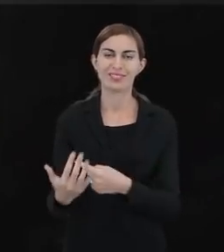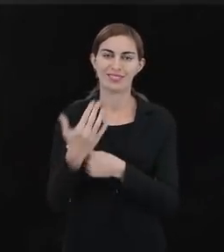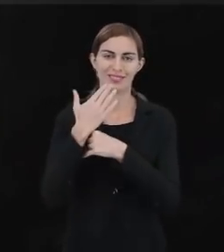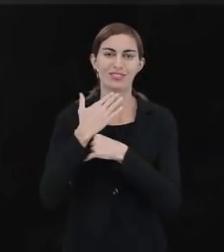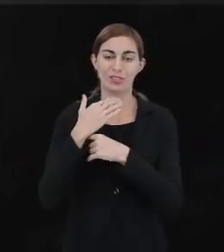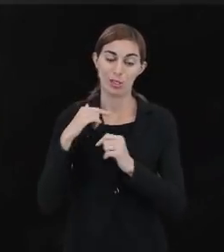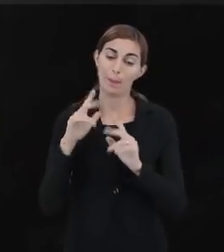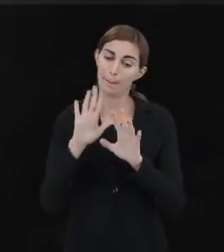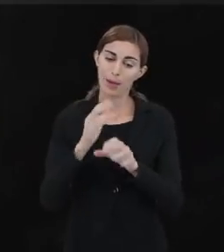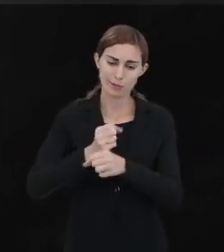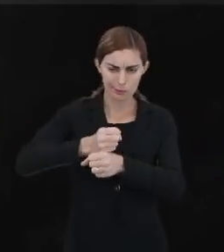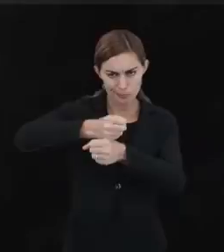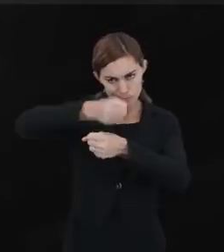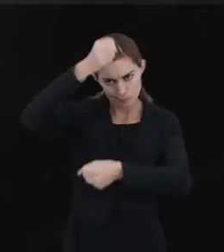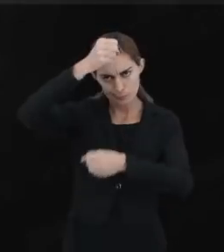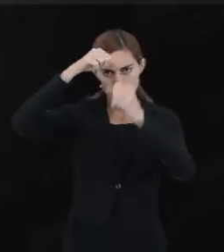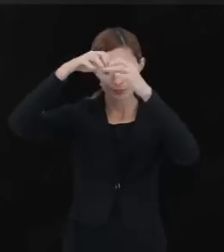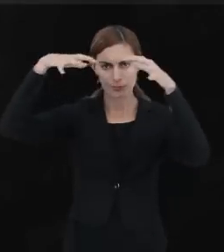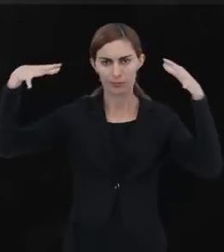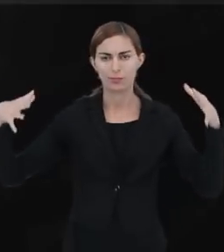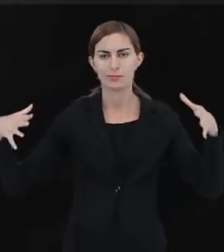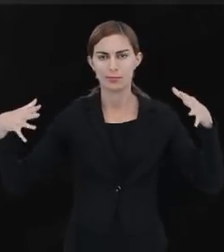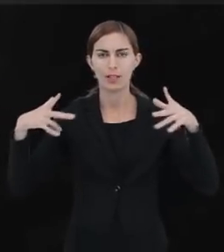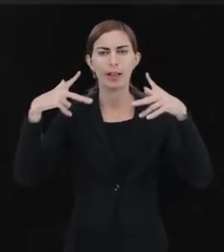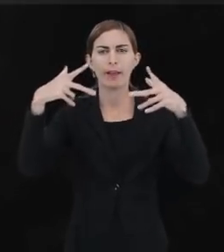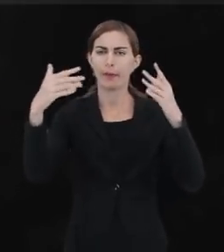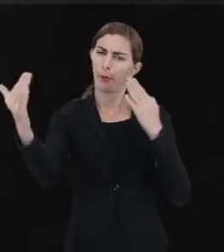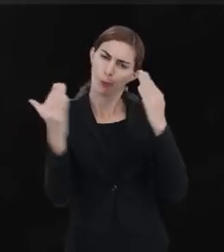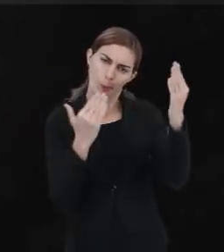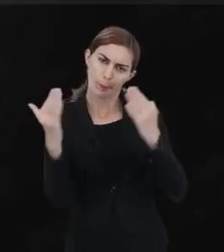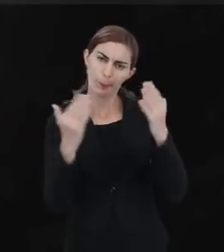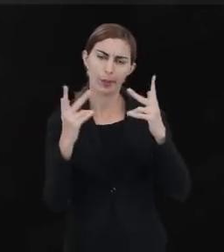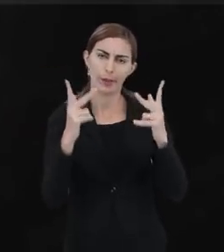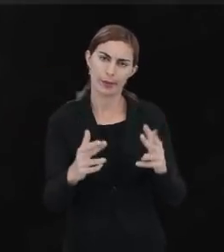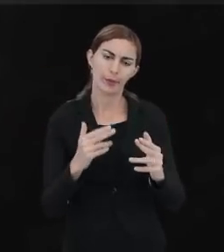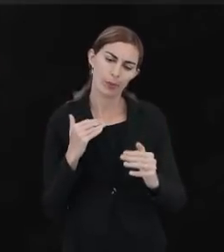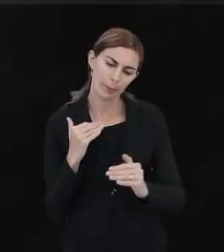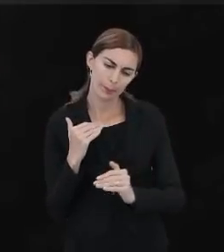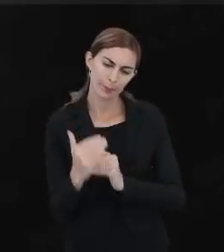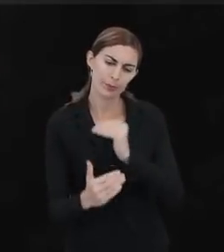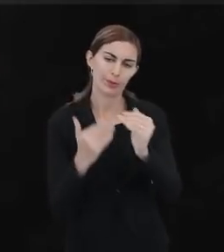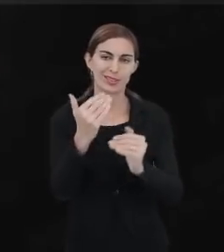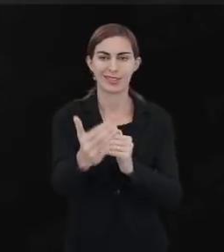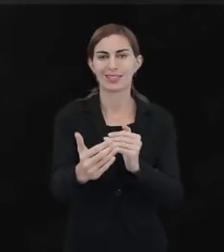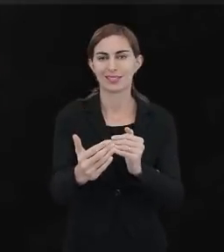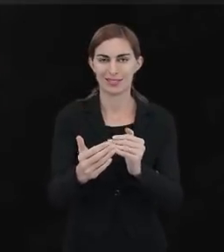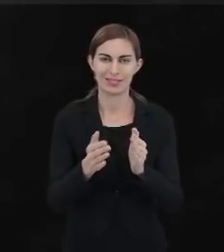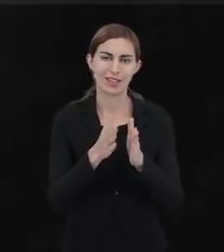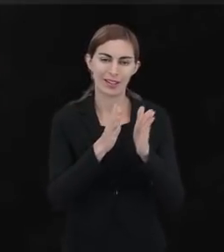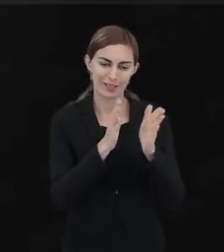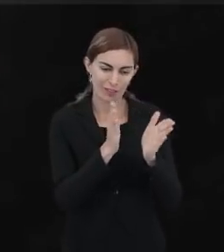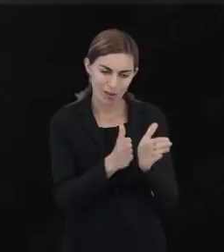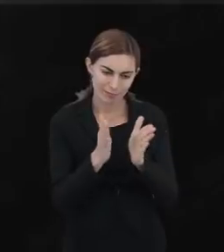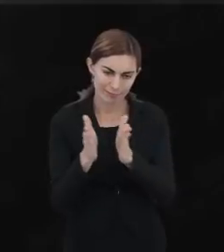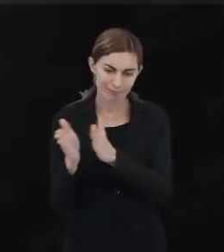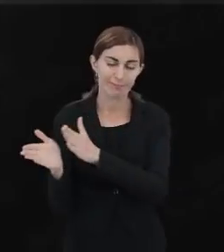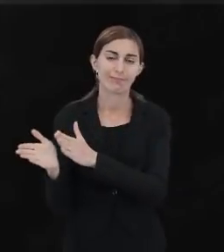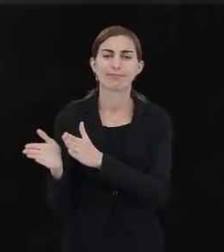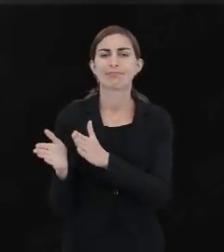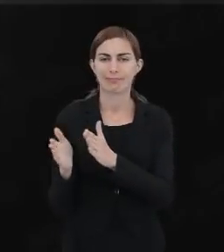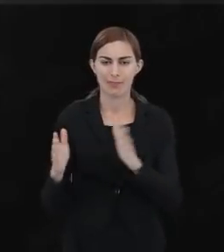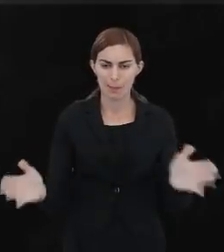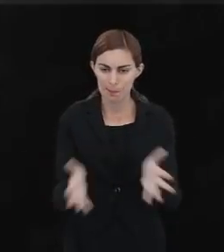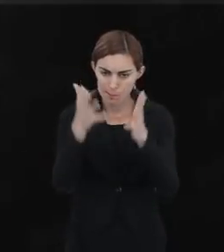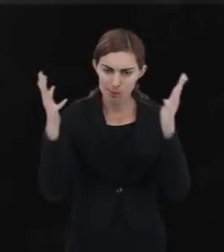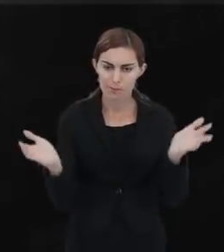processo o termo gestão remete à organização de processos pela